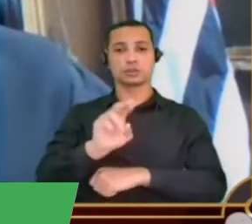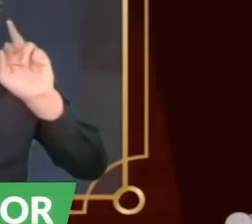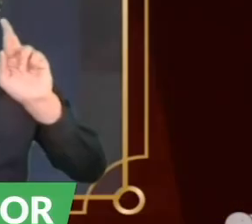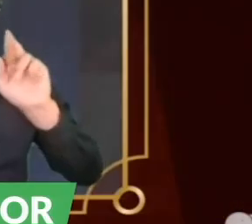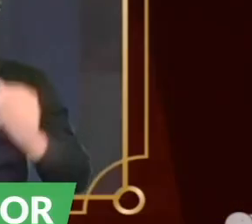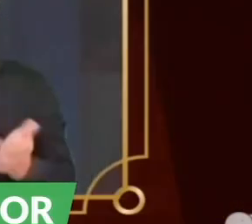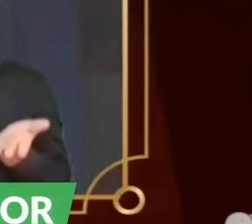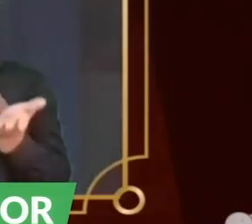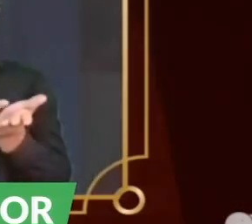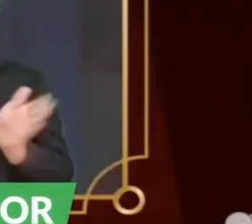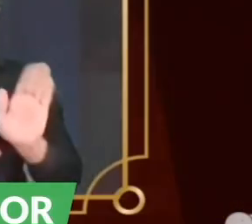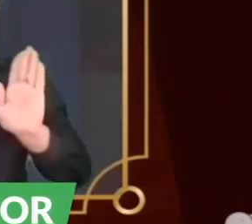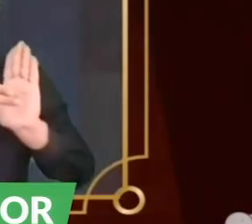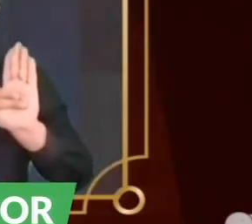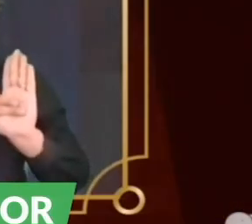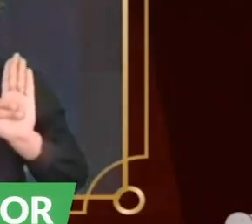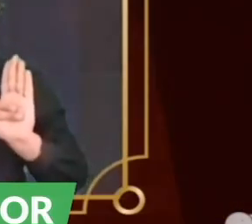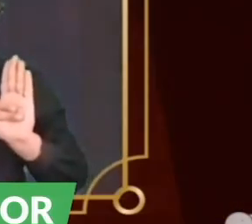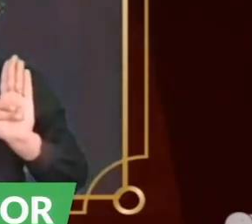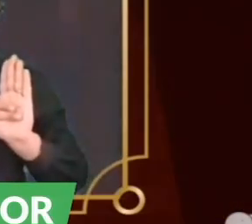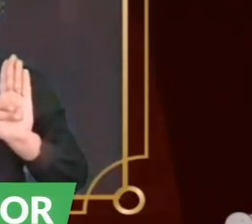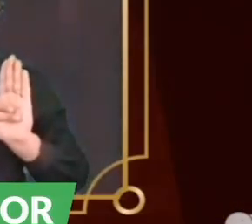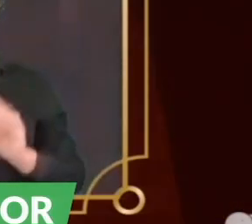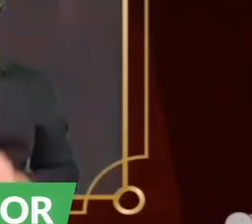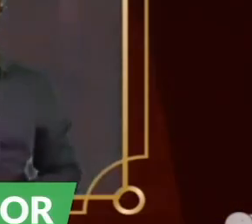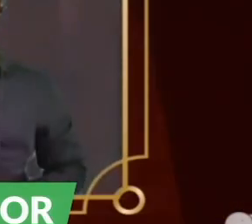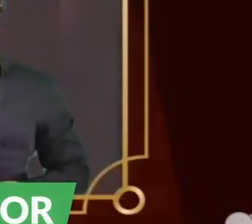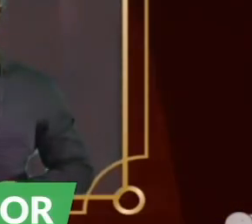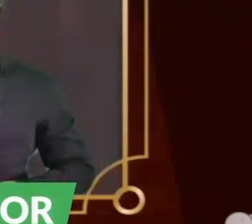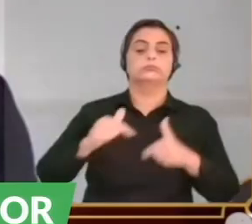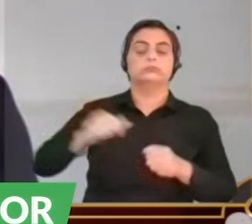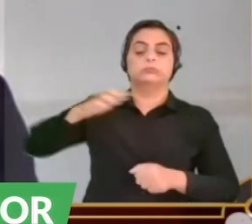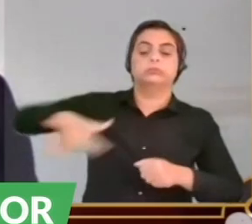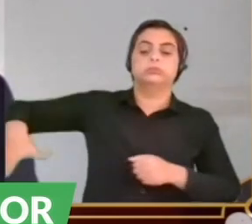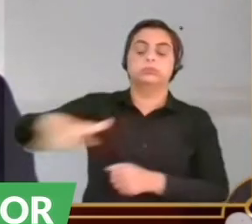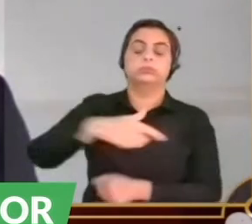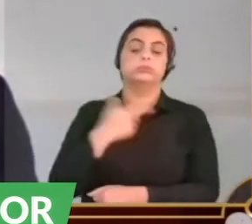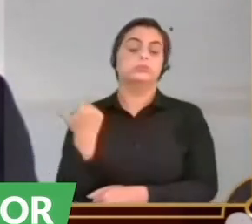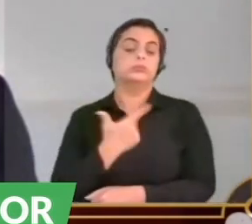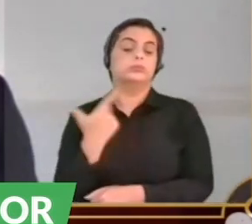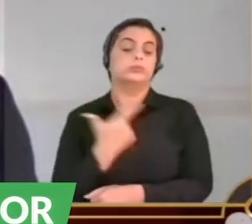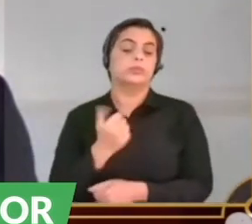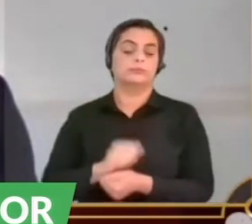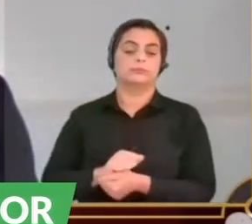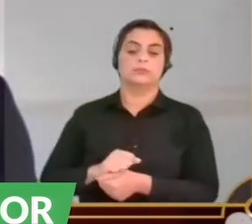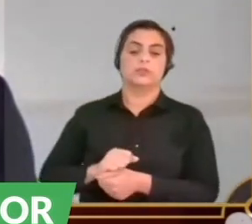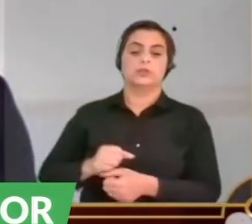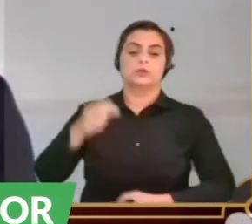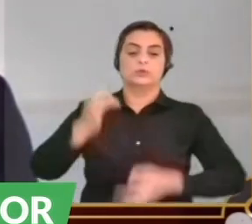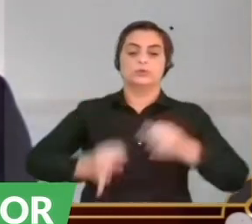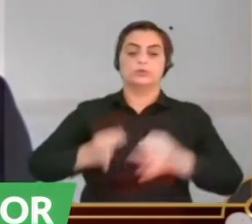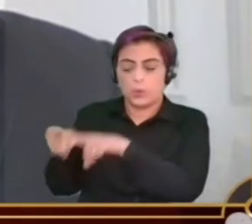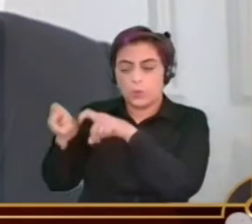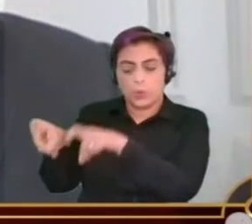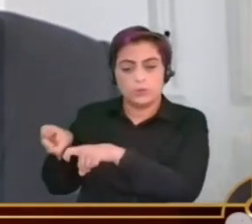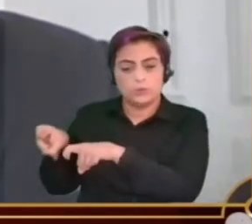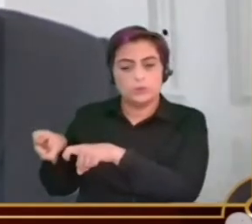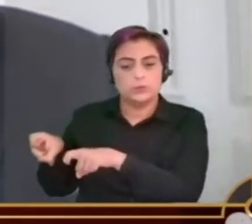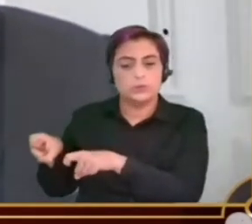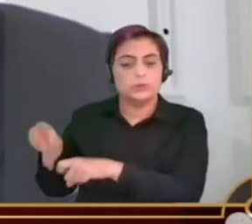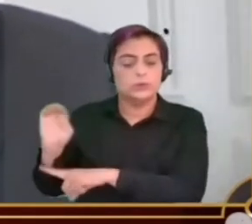eleitos em janeiro e tomarão posse em cerimônia virtual nesta sexta-feira participaram de diversas autoridades